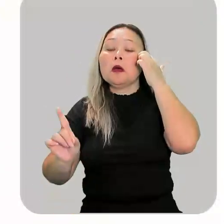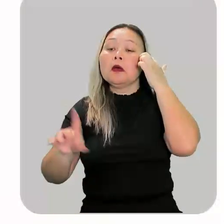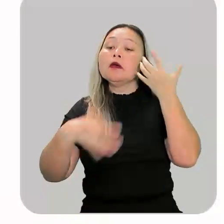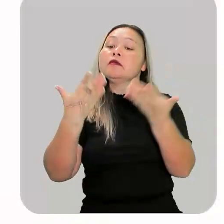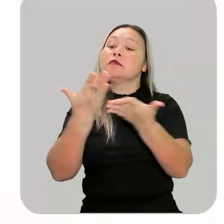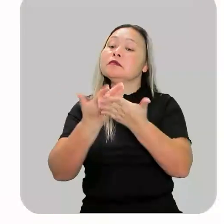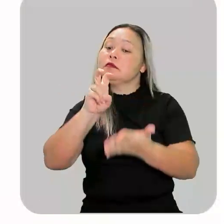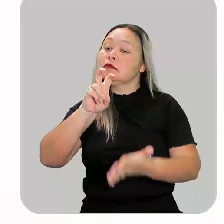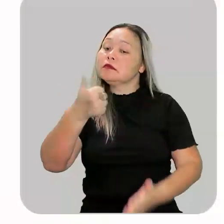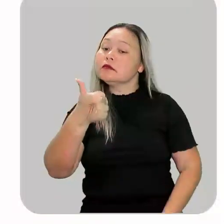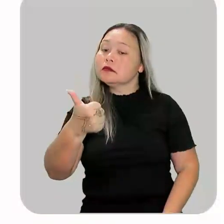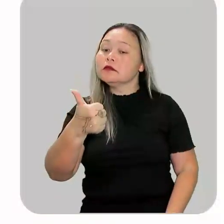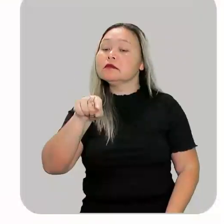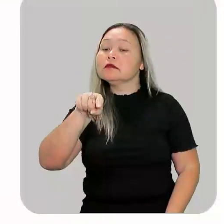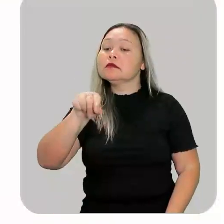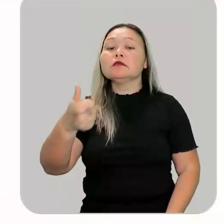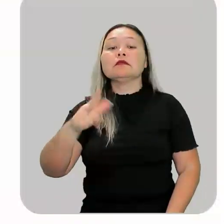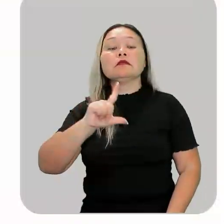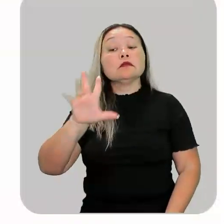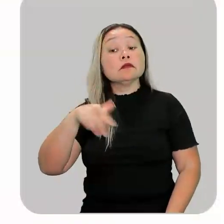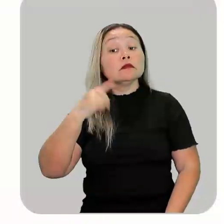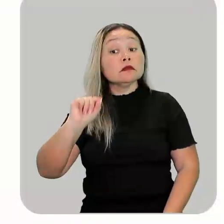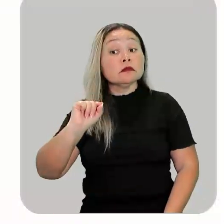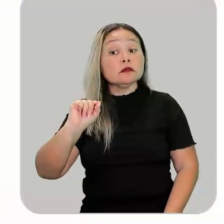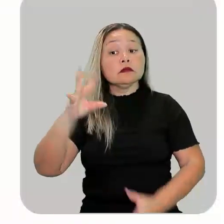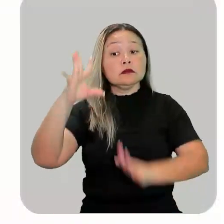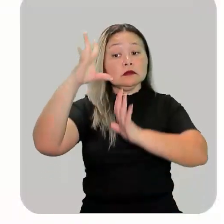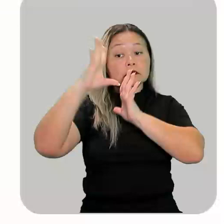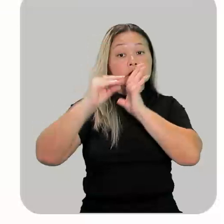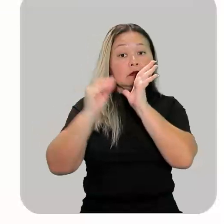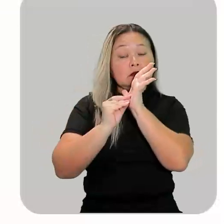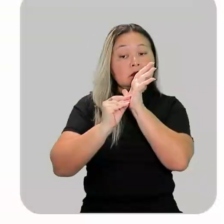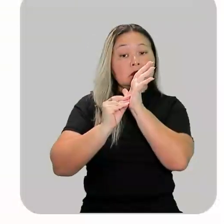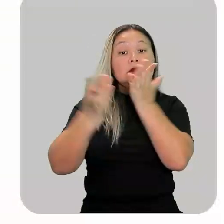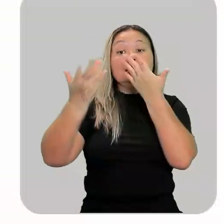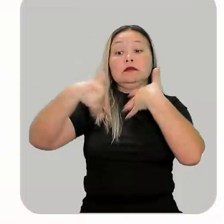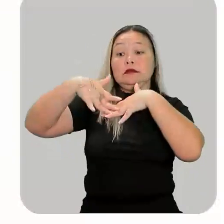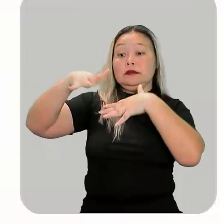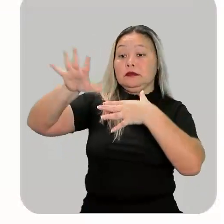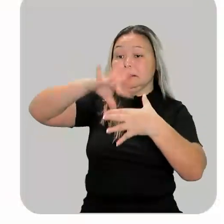aula 51.1, nós vamos trabalhar conteúdos de